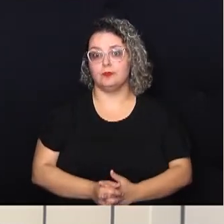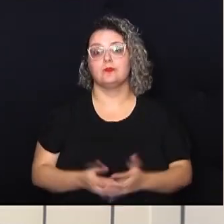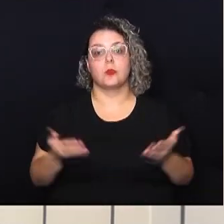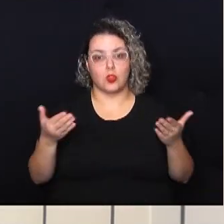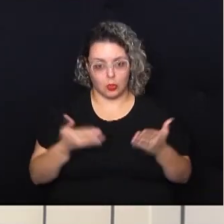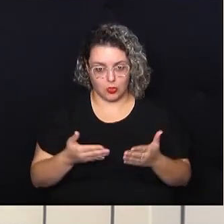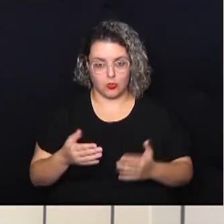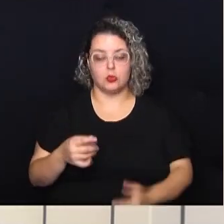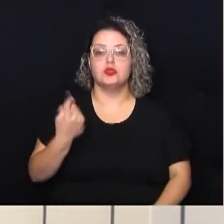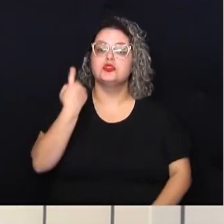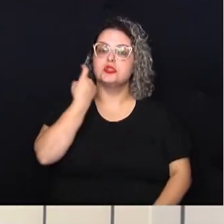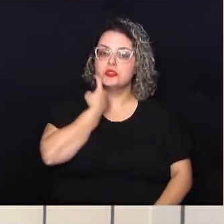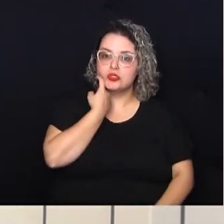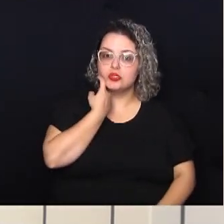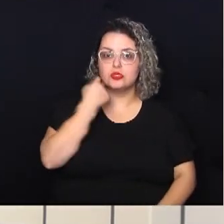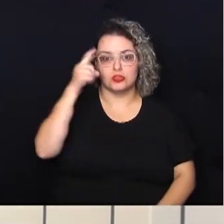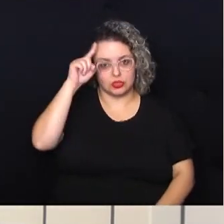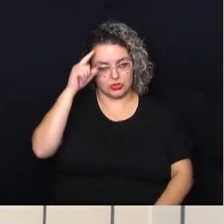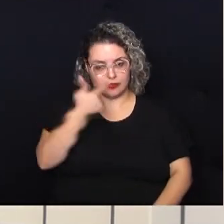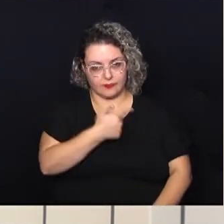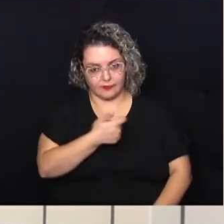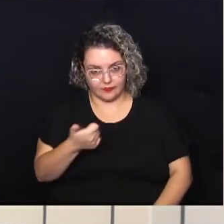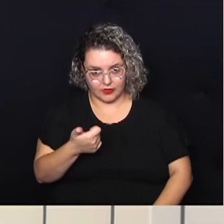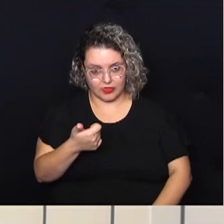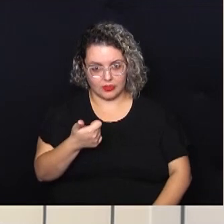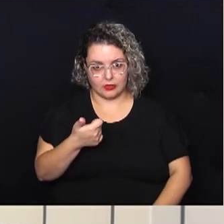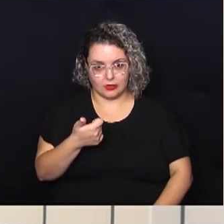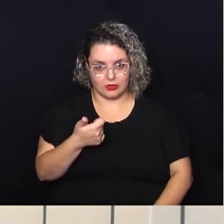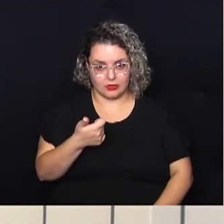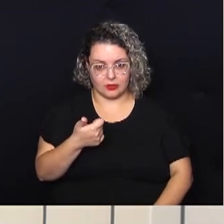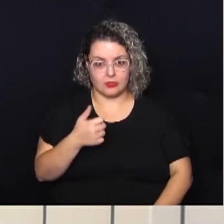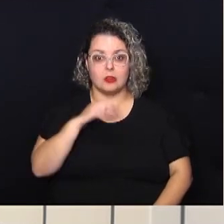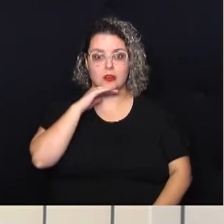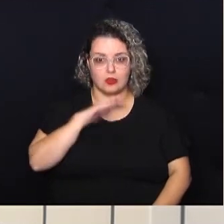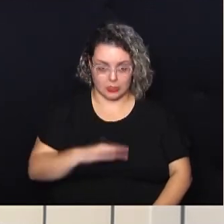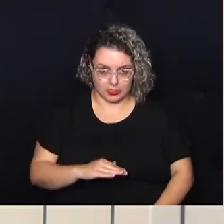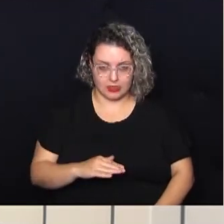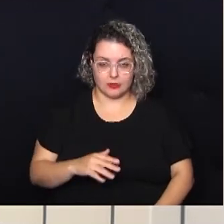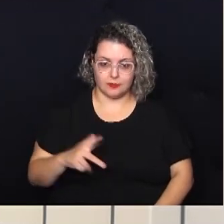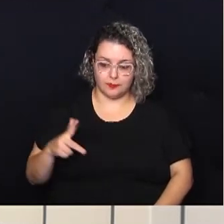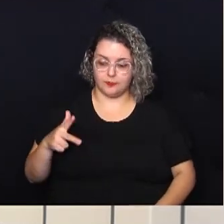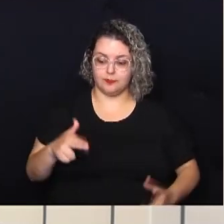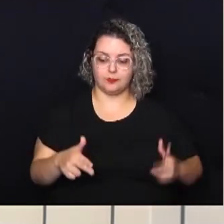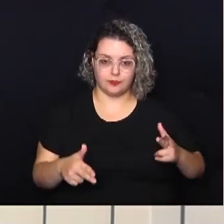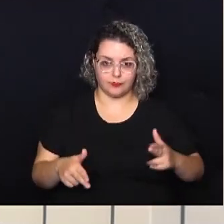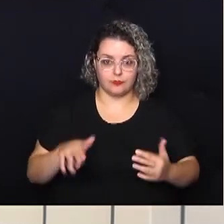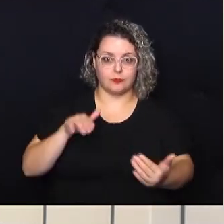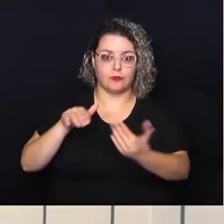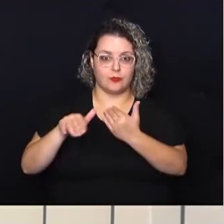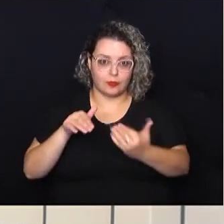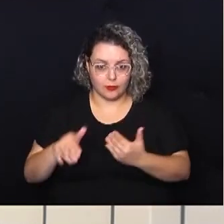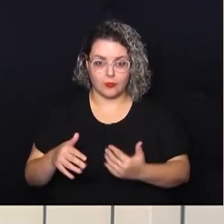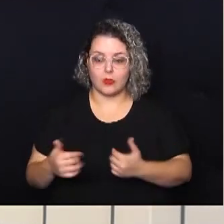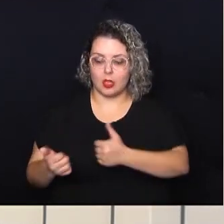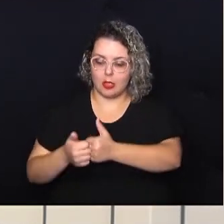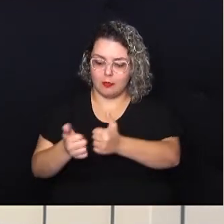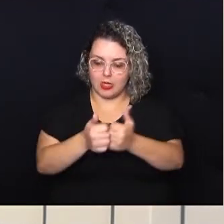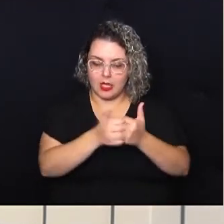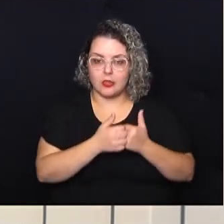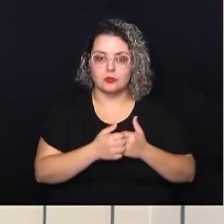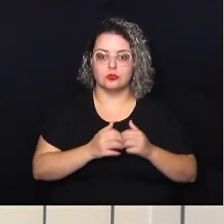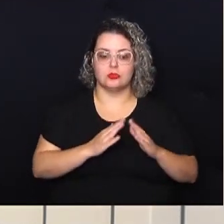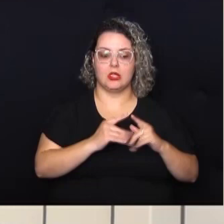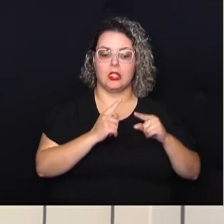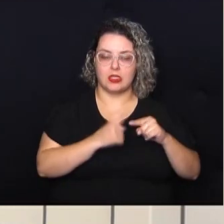hoje, na sexta-feira, dia 21, a partir agora da tarde, com bloqueios viários nas vias de entorno ali do santuário